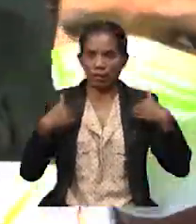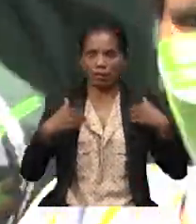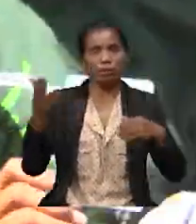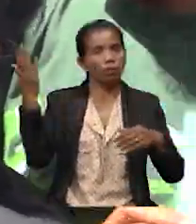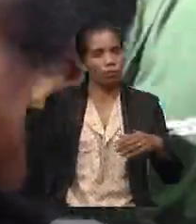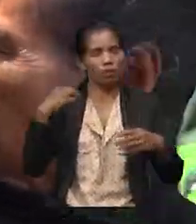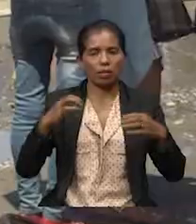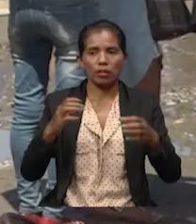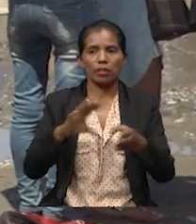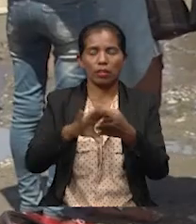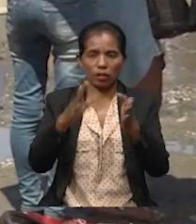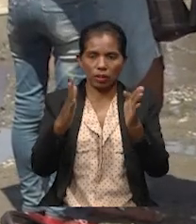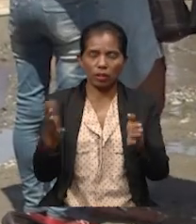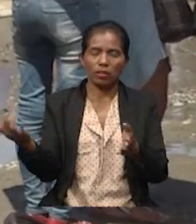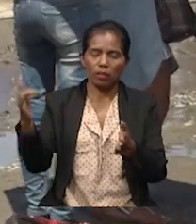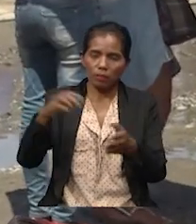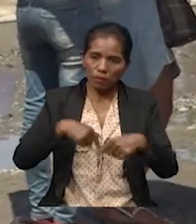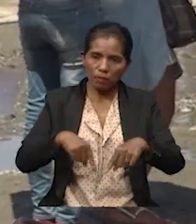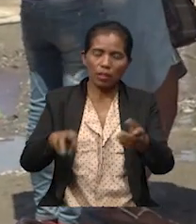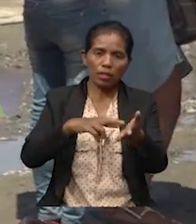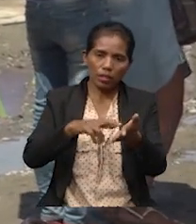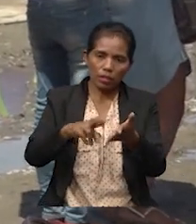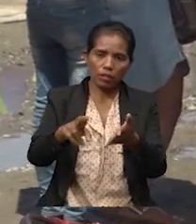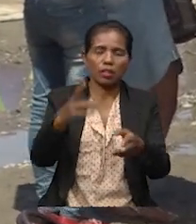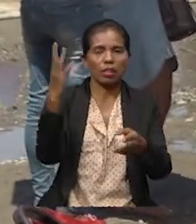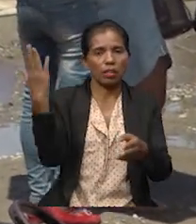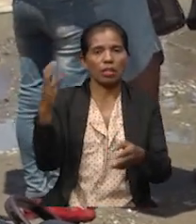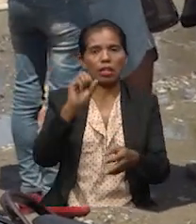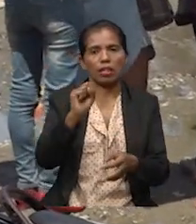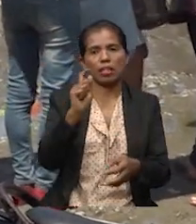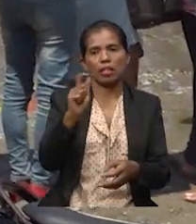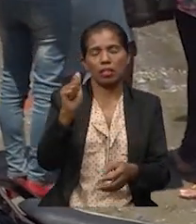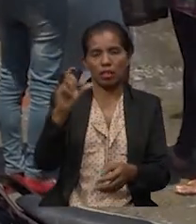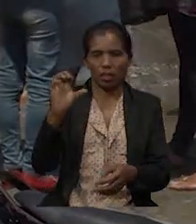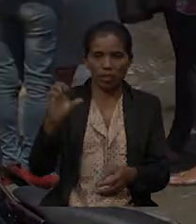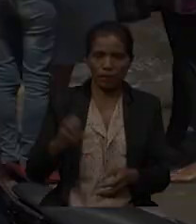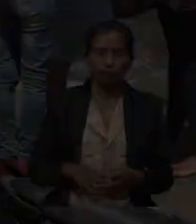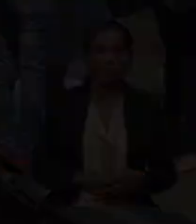Eleitor Sira resista ona ia estai. Bem-vindo a Simenes, GMN.